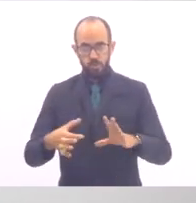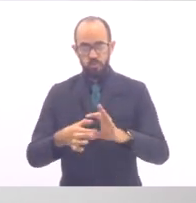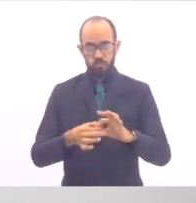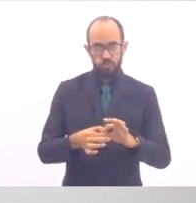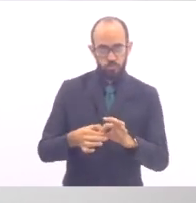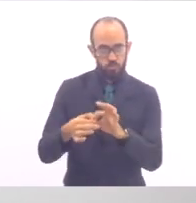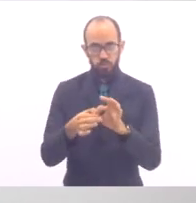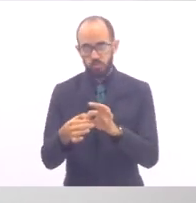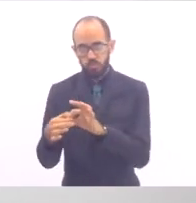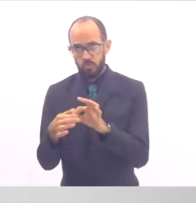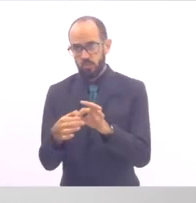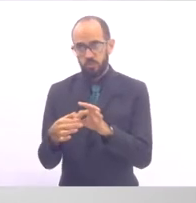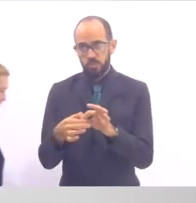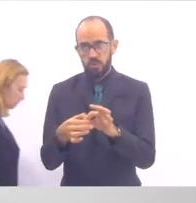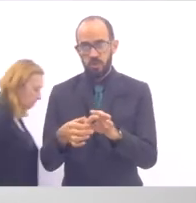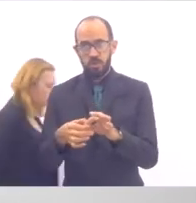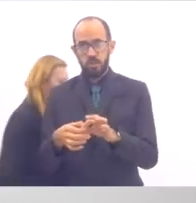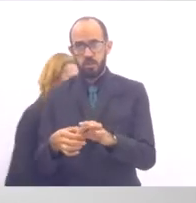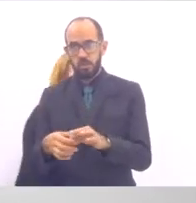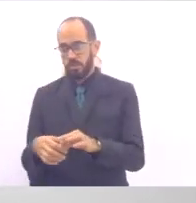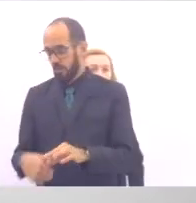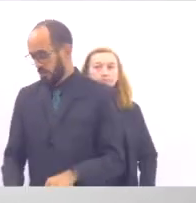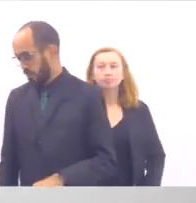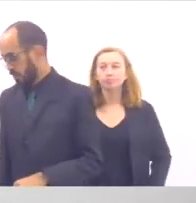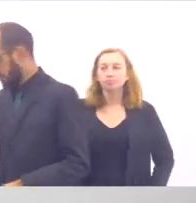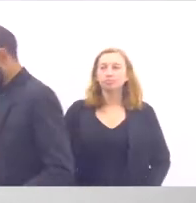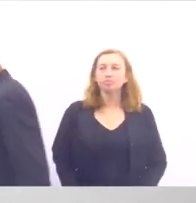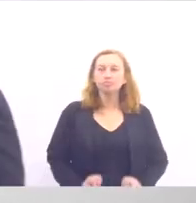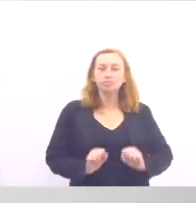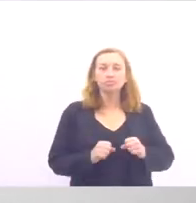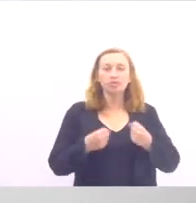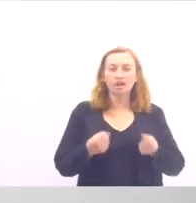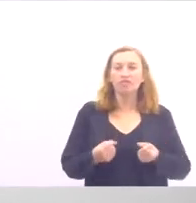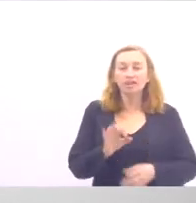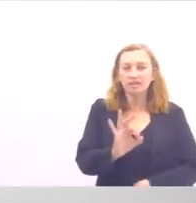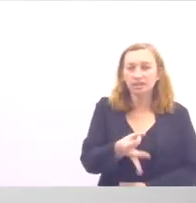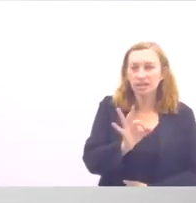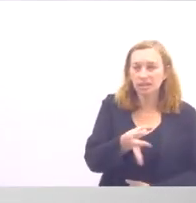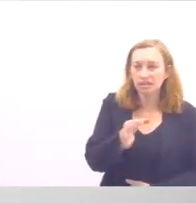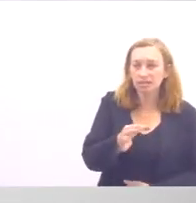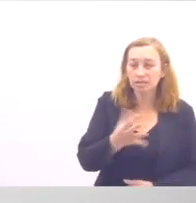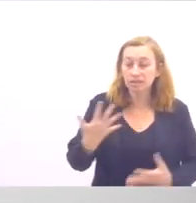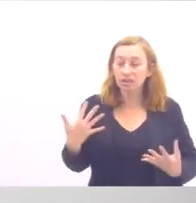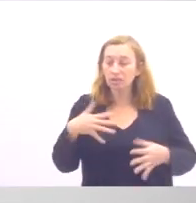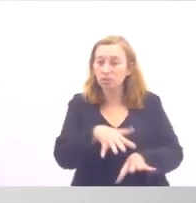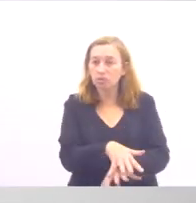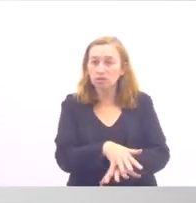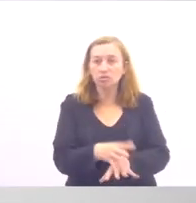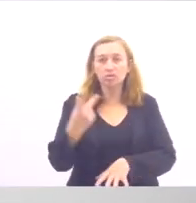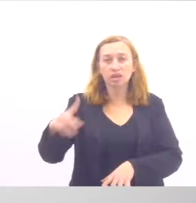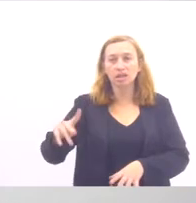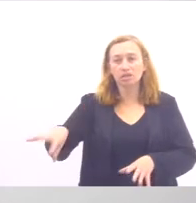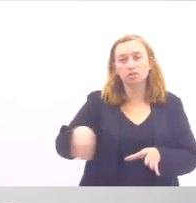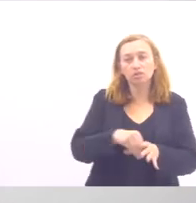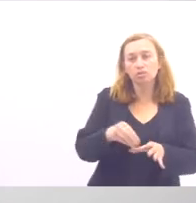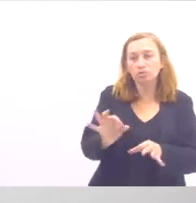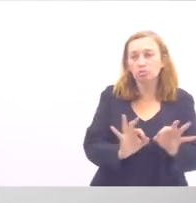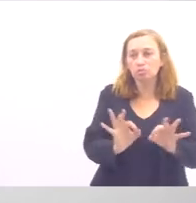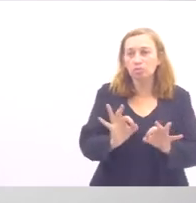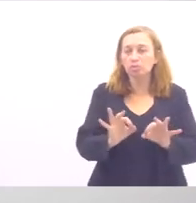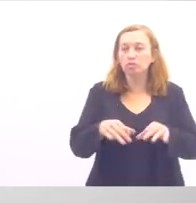os catadores, as cooperativas. A gente defende altamente essa inclusão deles dentro desse processo que